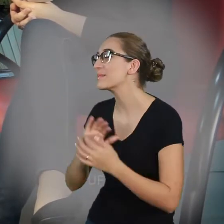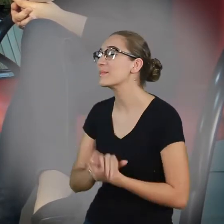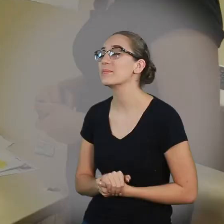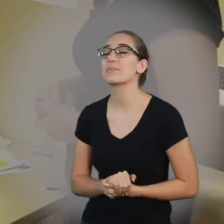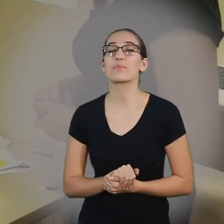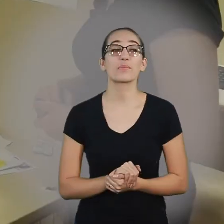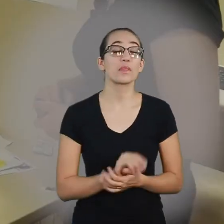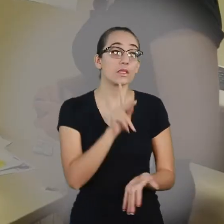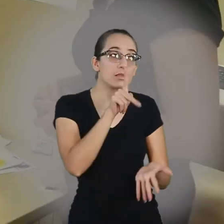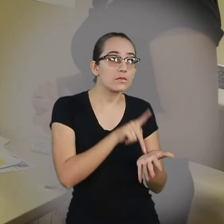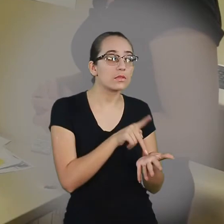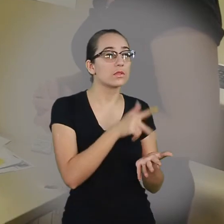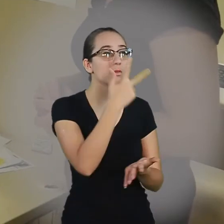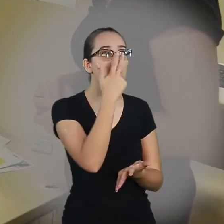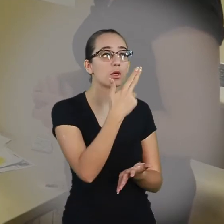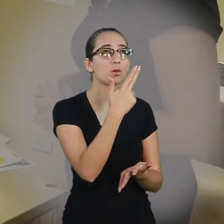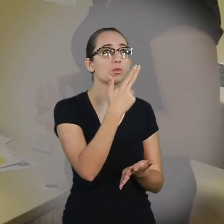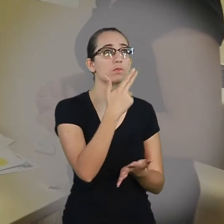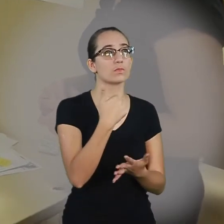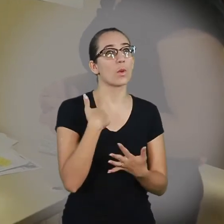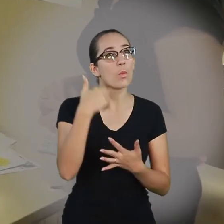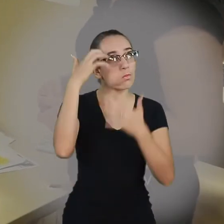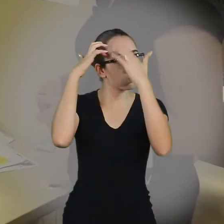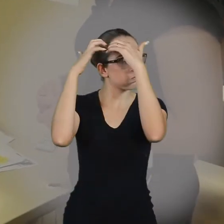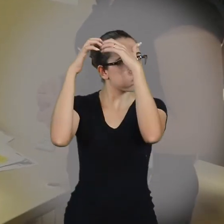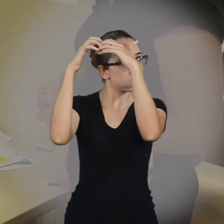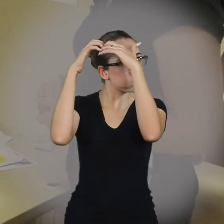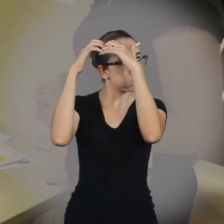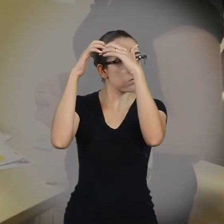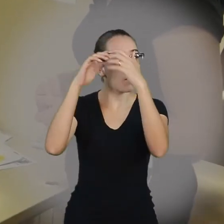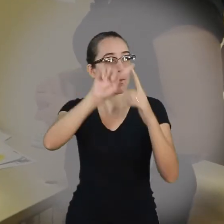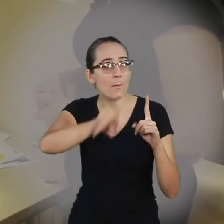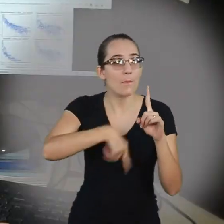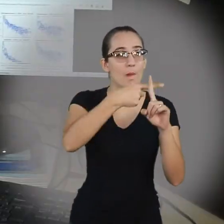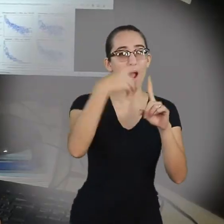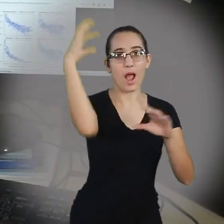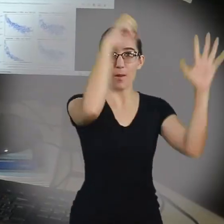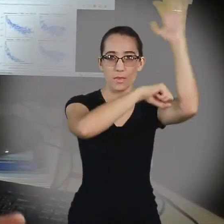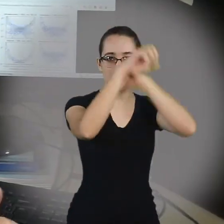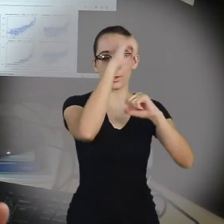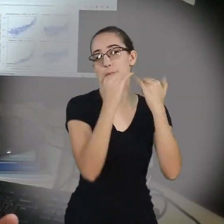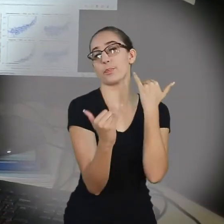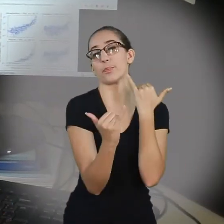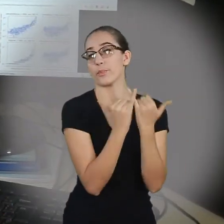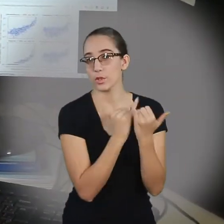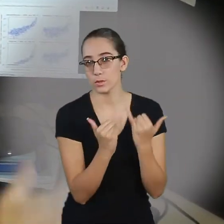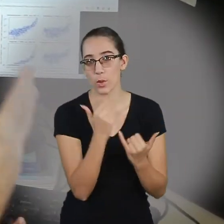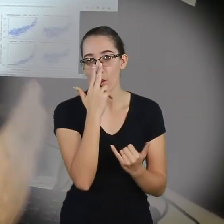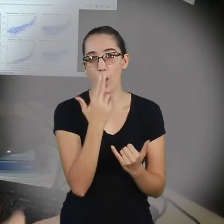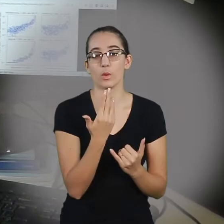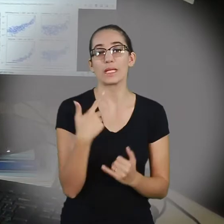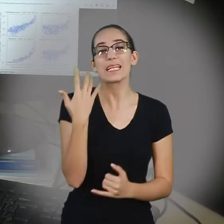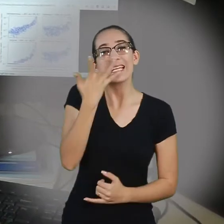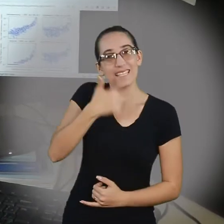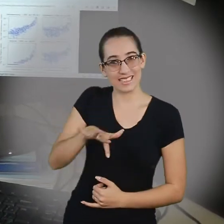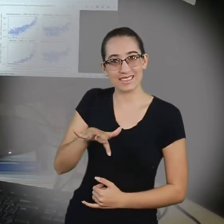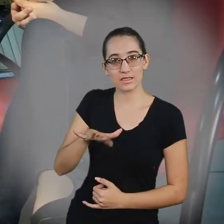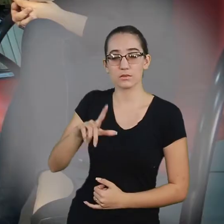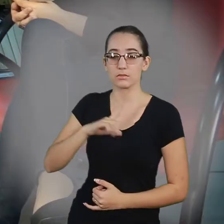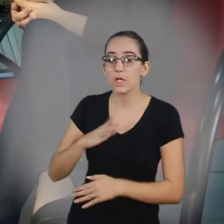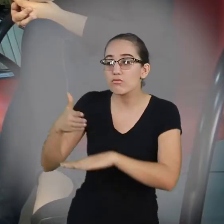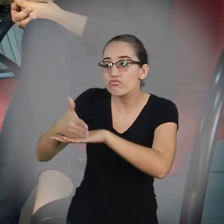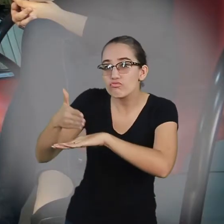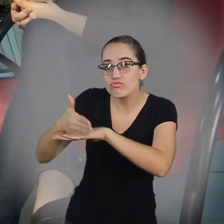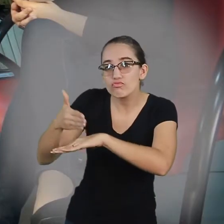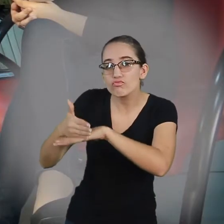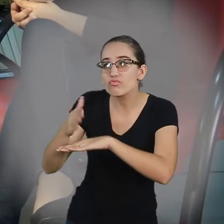aprendizado, né? Da mesma forma como nós, quando somos crianças, vamos aprendendo com experiências do ambiente, e a partir